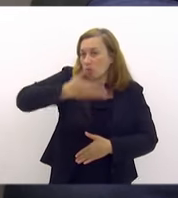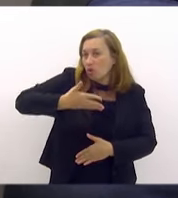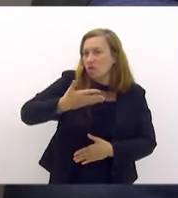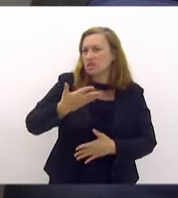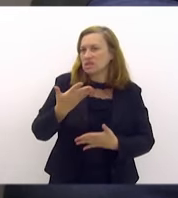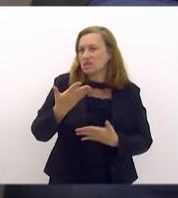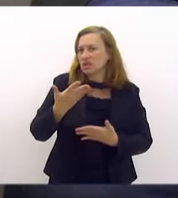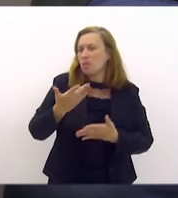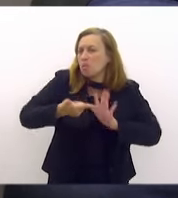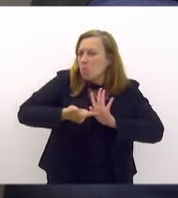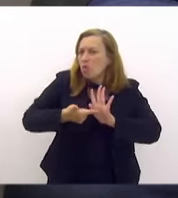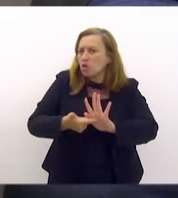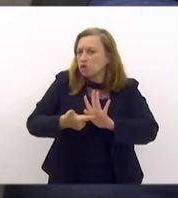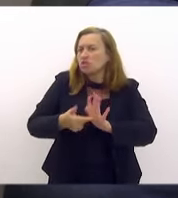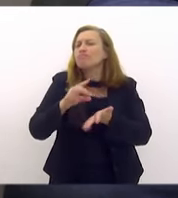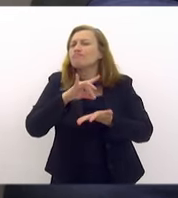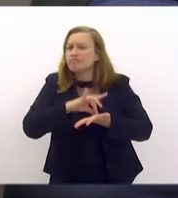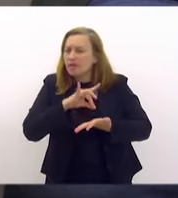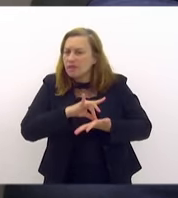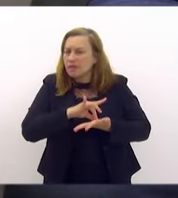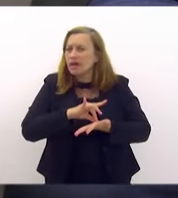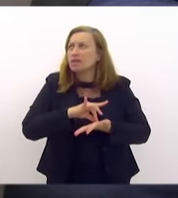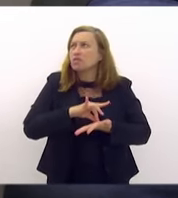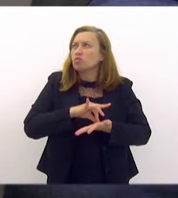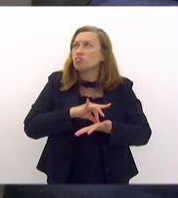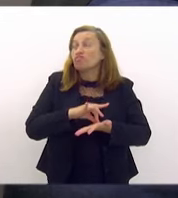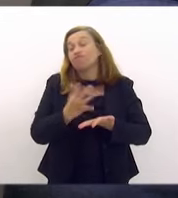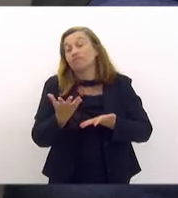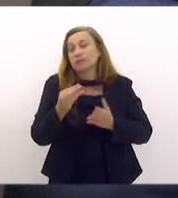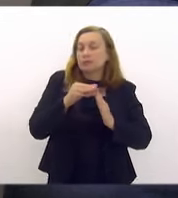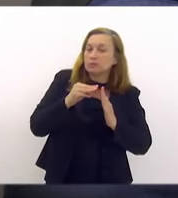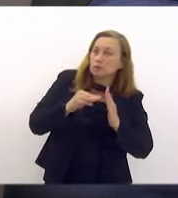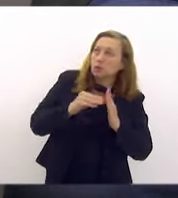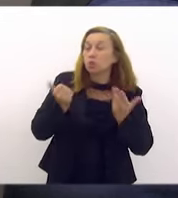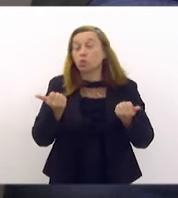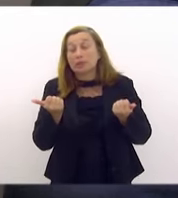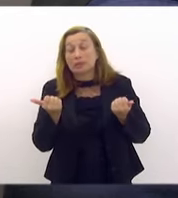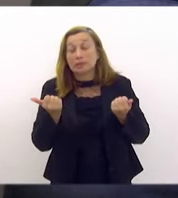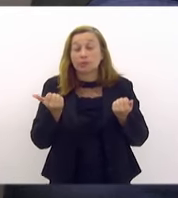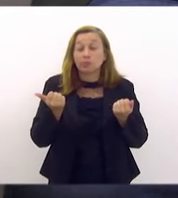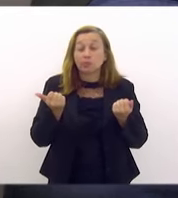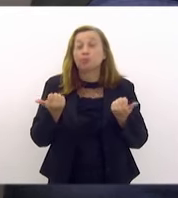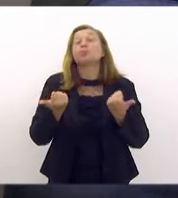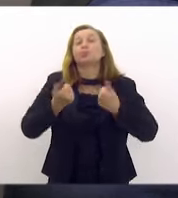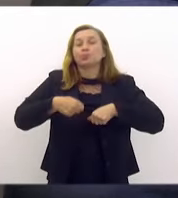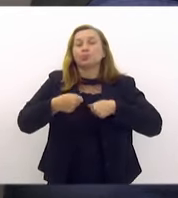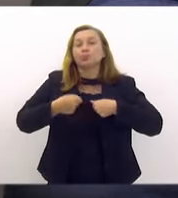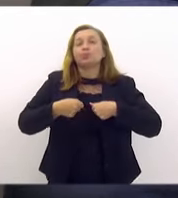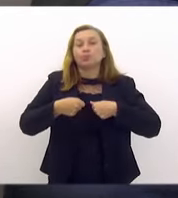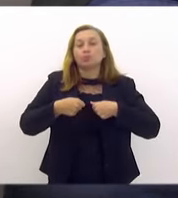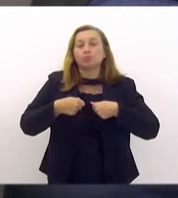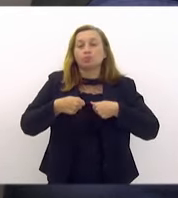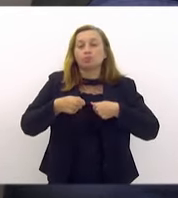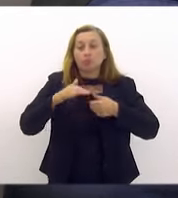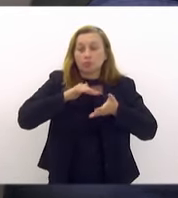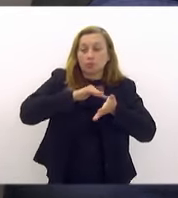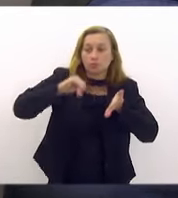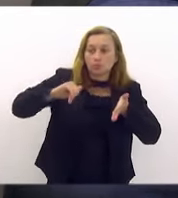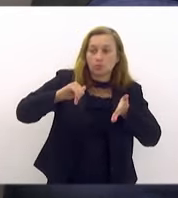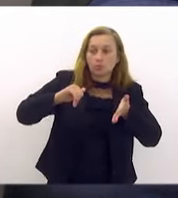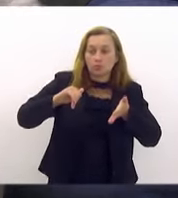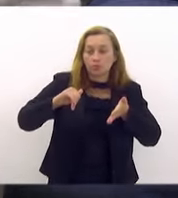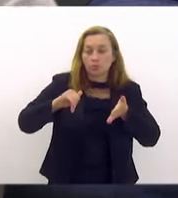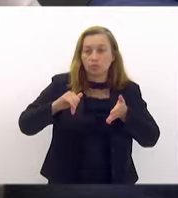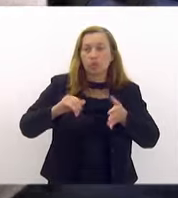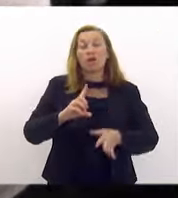e para demonstração na verdade de que esse método é um método que precisa realmente ser banido né das